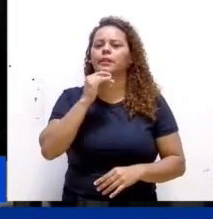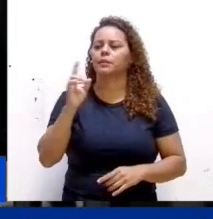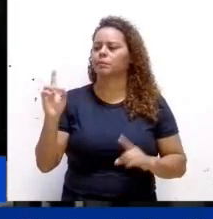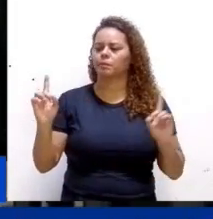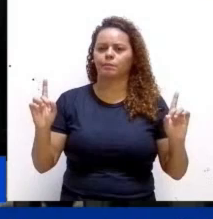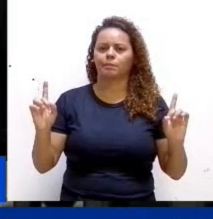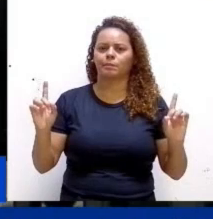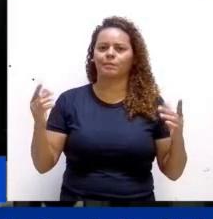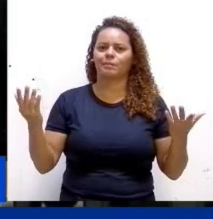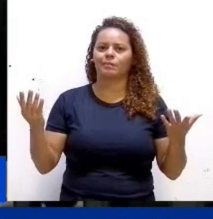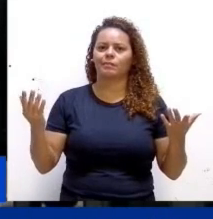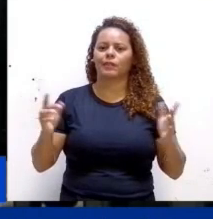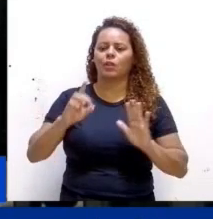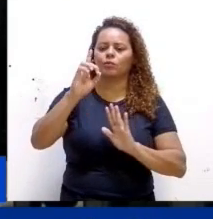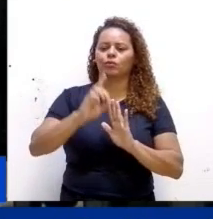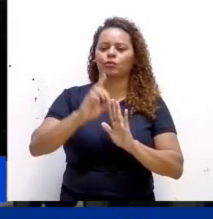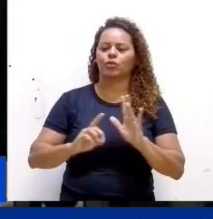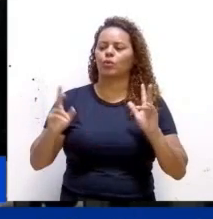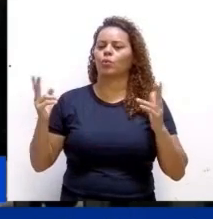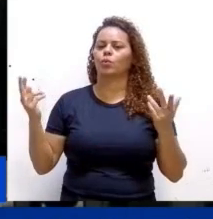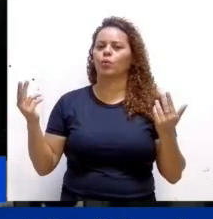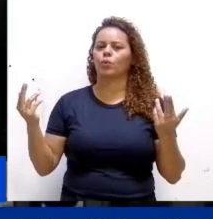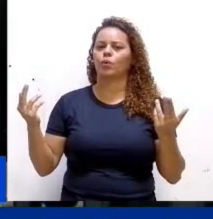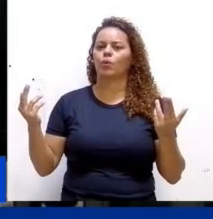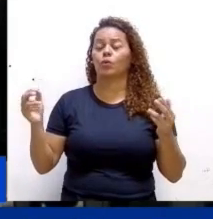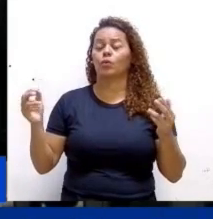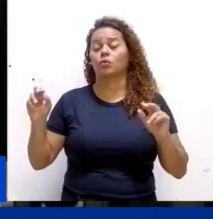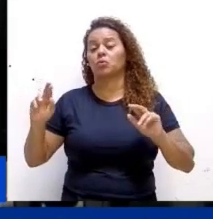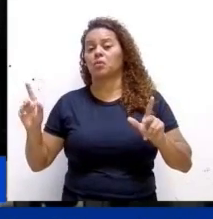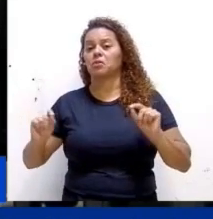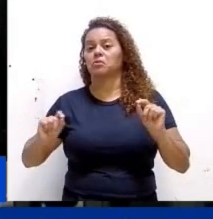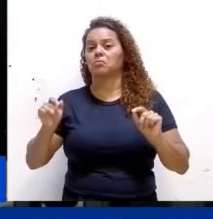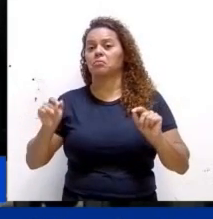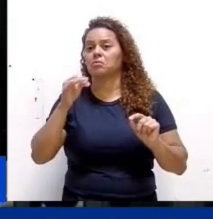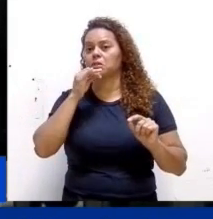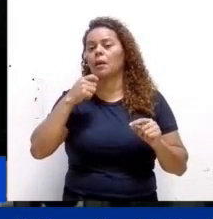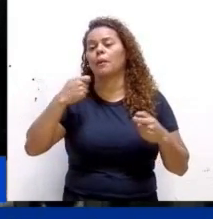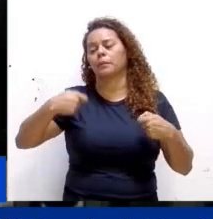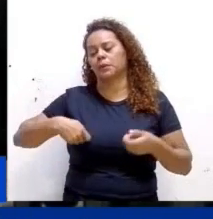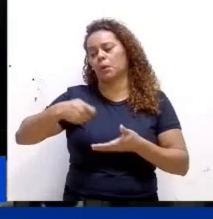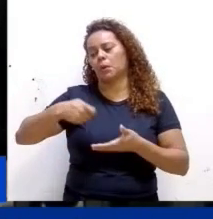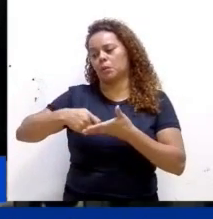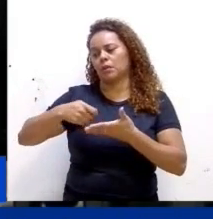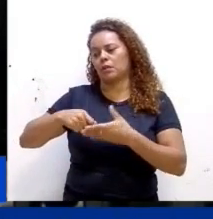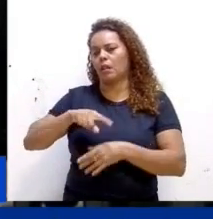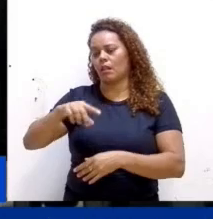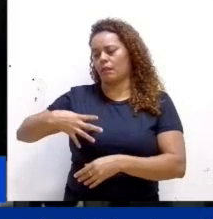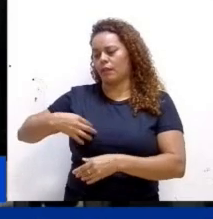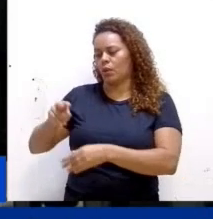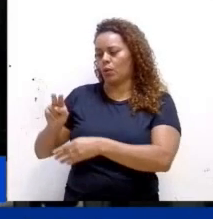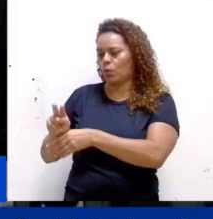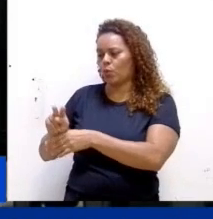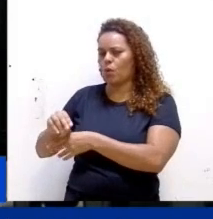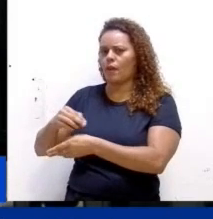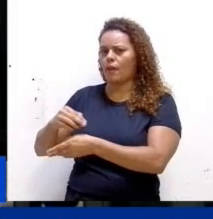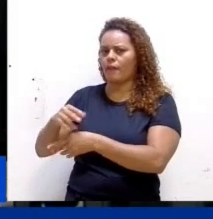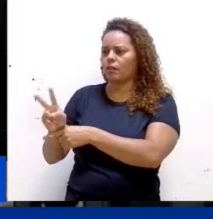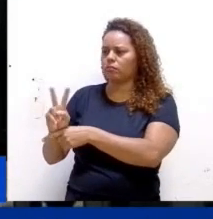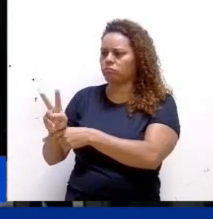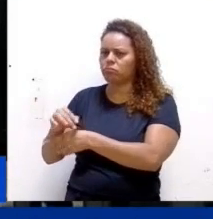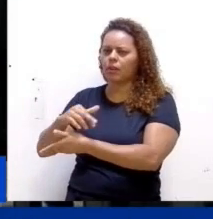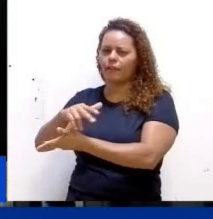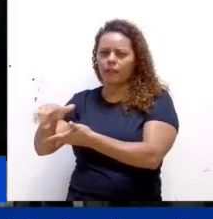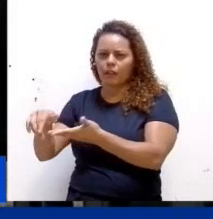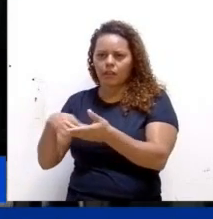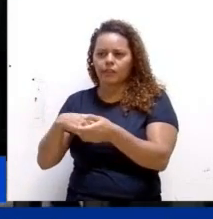casadas. As mesmas obrigações, dever de lealdade, de sustento dos filhos, de assistência mútua. Porque